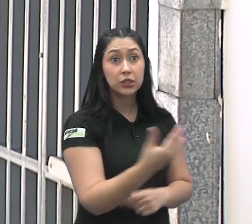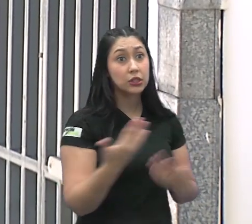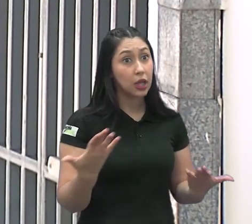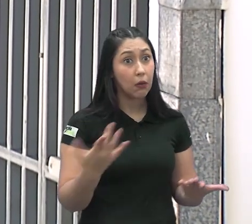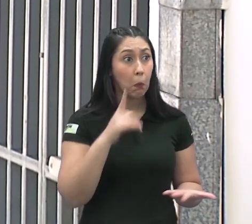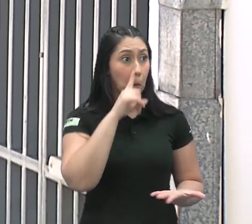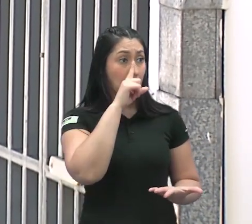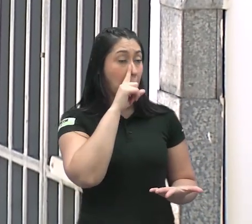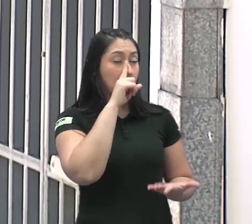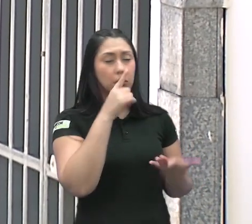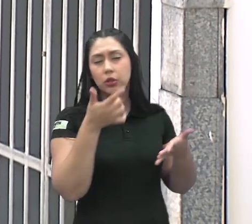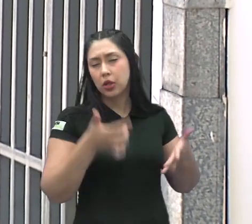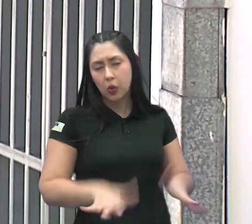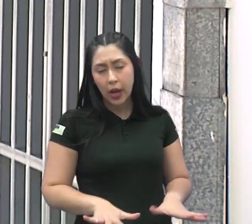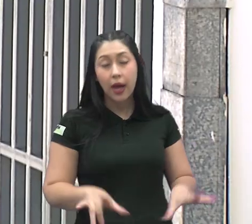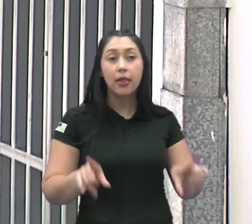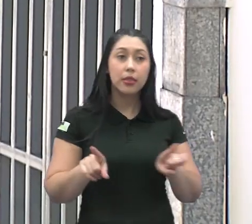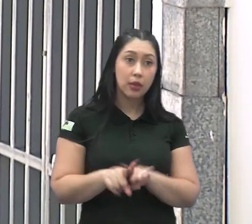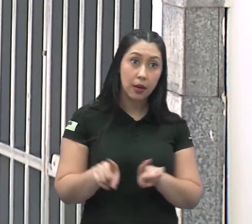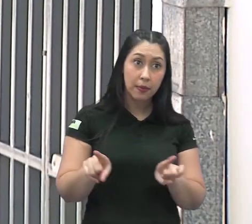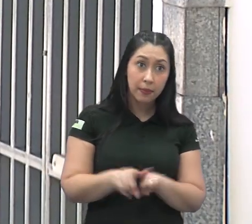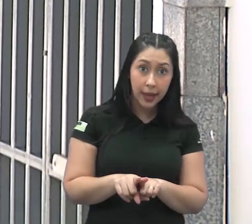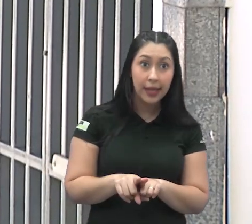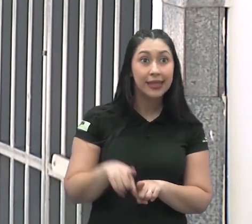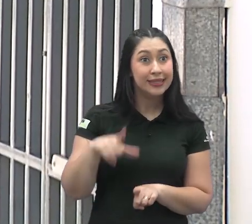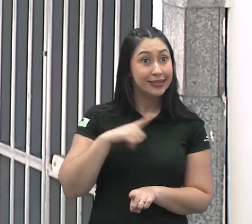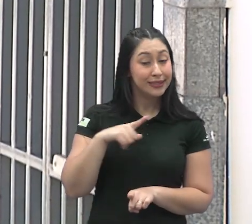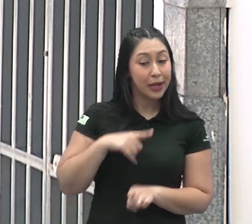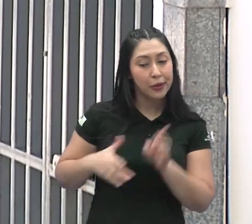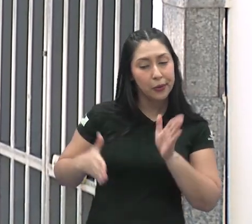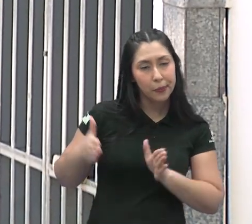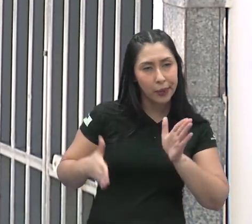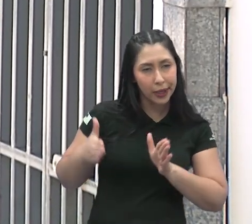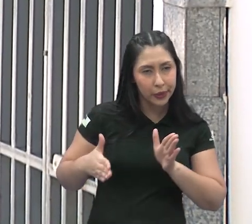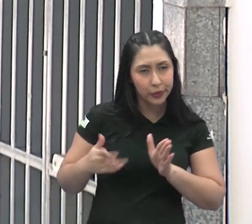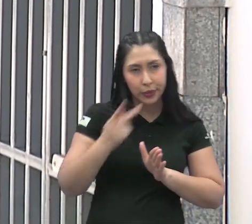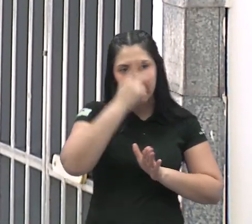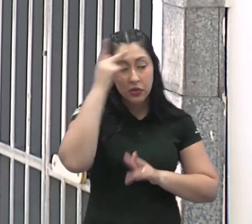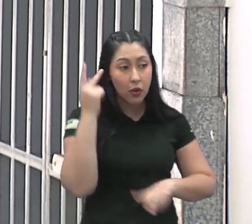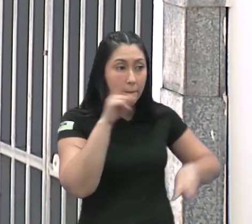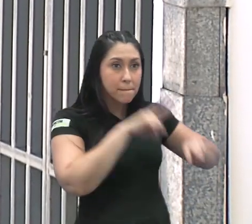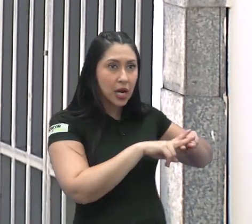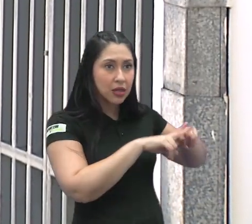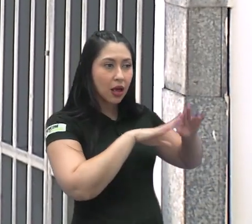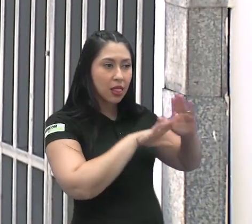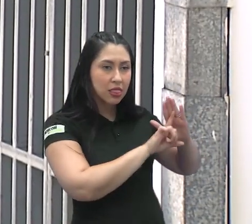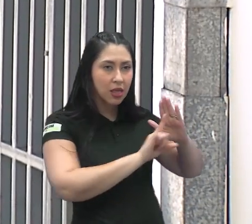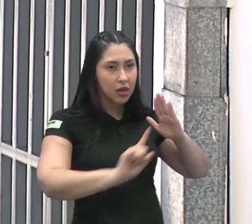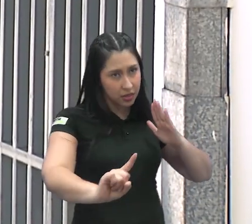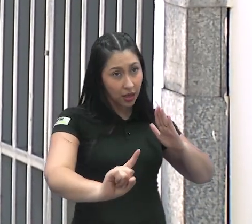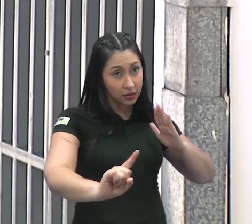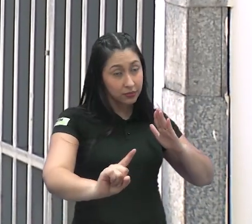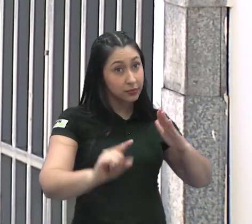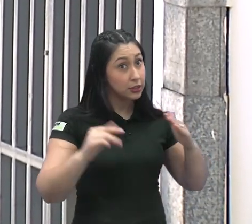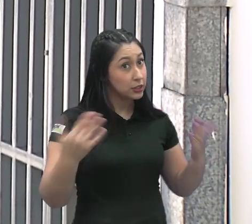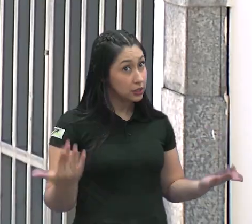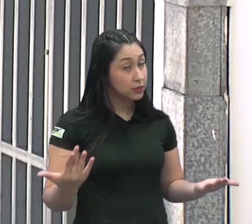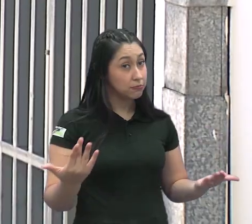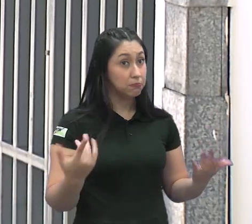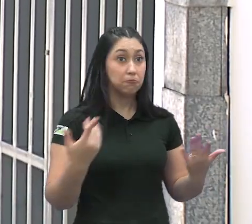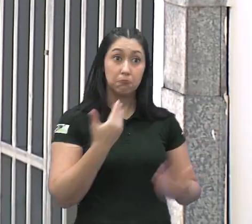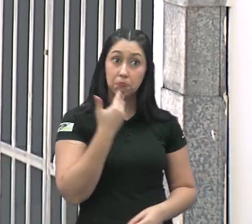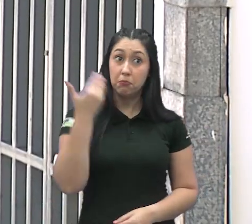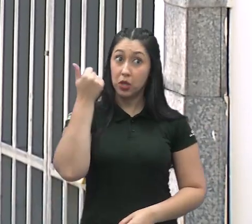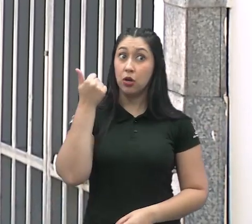E ninguém quer correr esse risco. Também temos um outro episódio, por conta das saídas temporárias, tem um pequeno índice de aumento, né? E aí as pessoas preferem